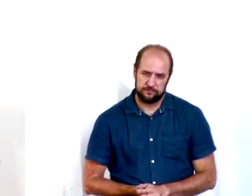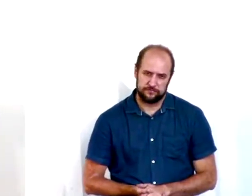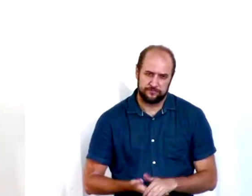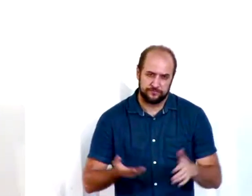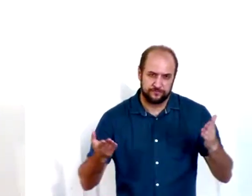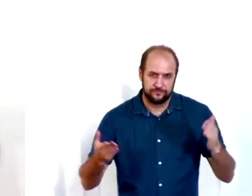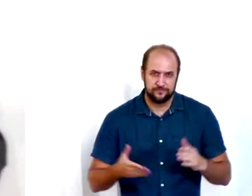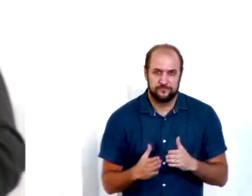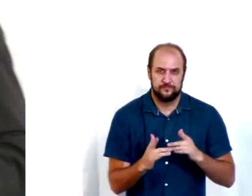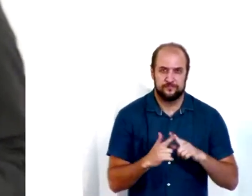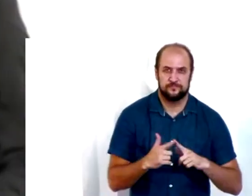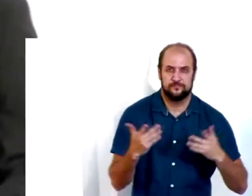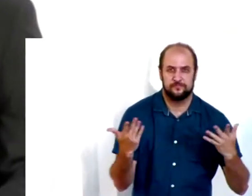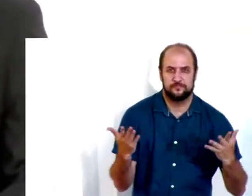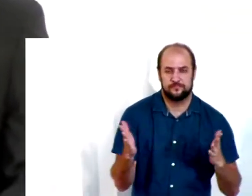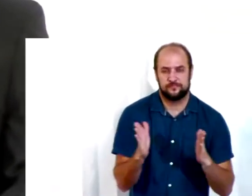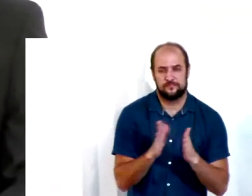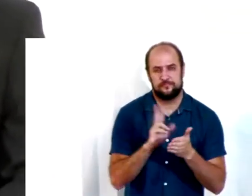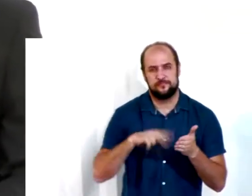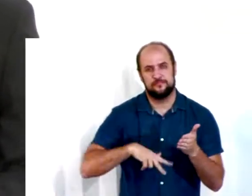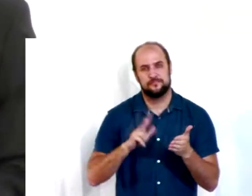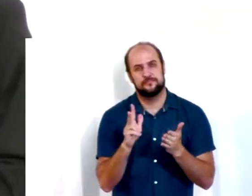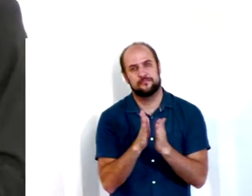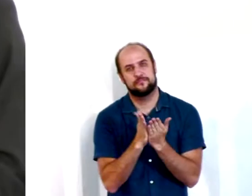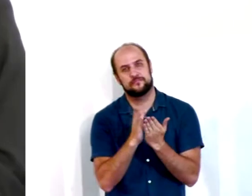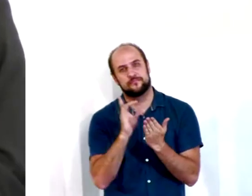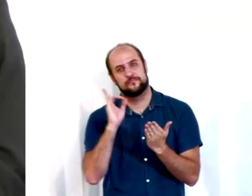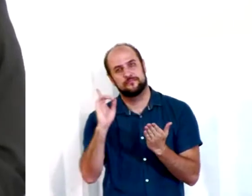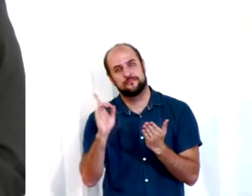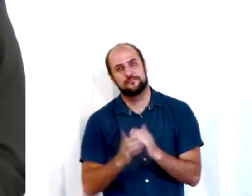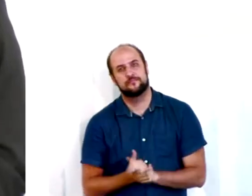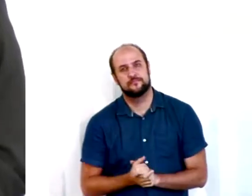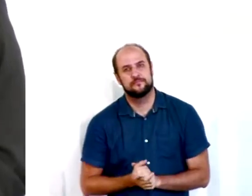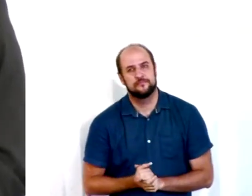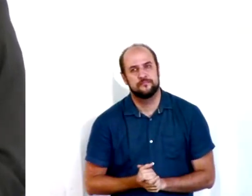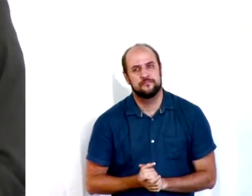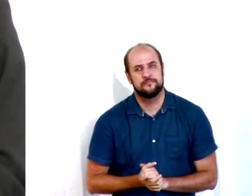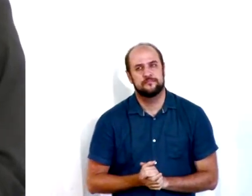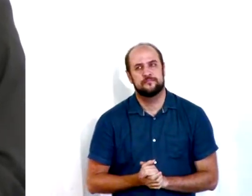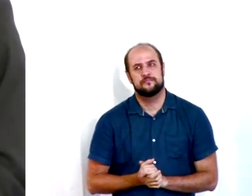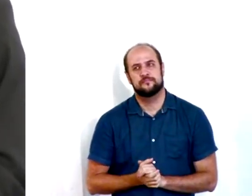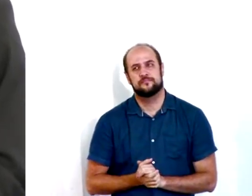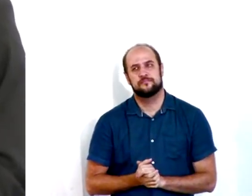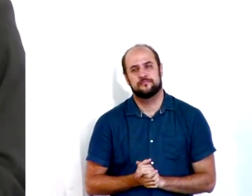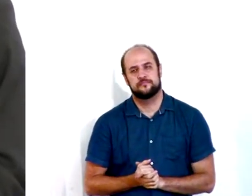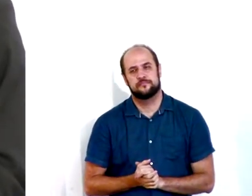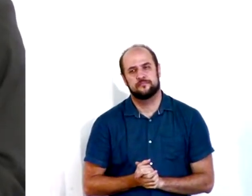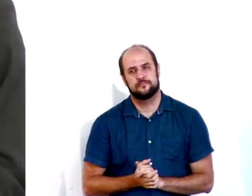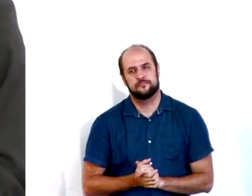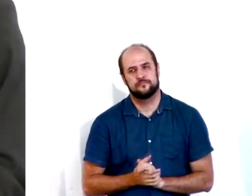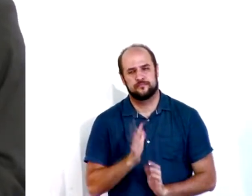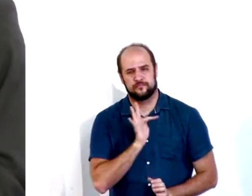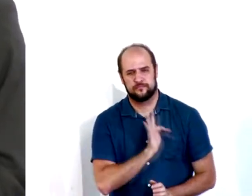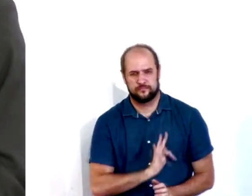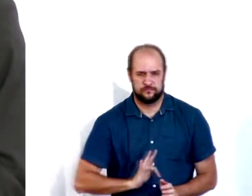Queridos irmãos, abramos a palavra do nosso Senhor, carta de Paulo aos Filipenses.